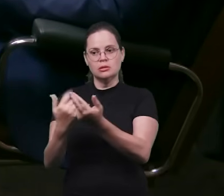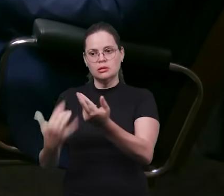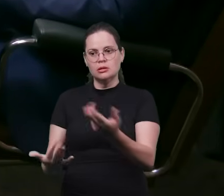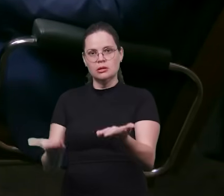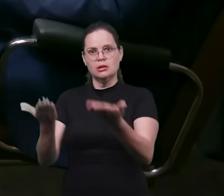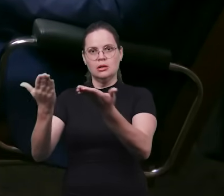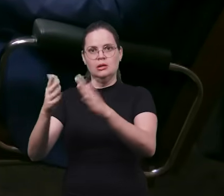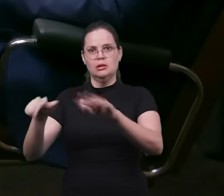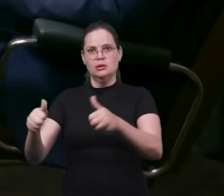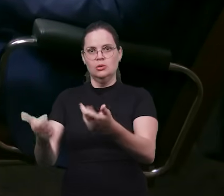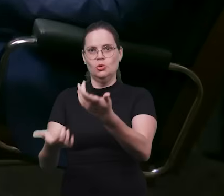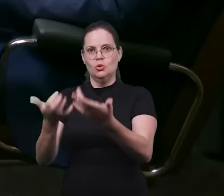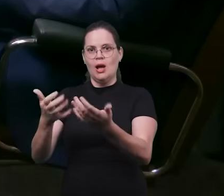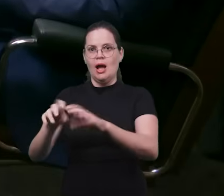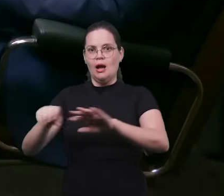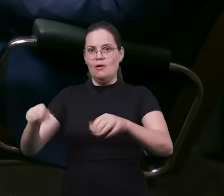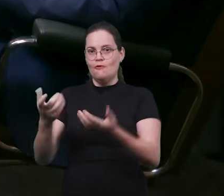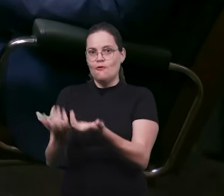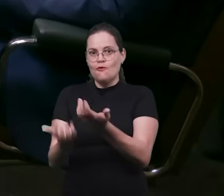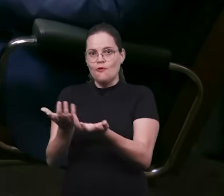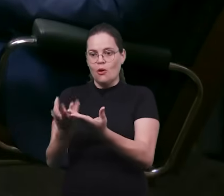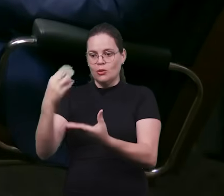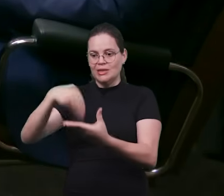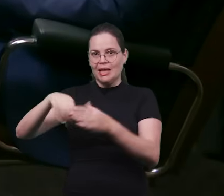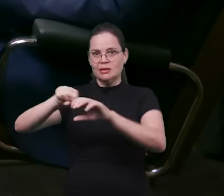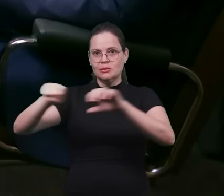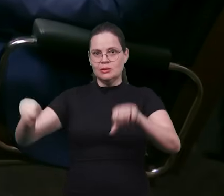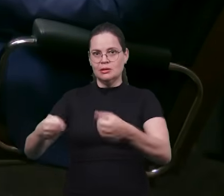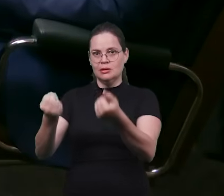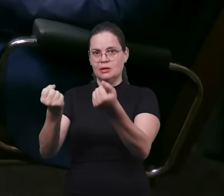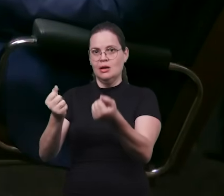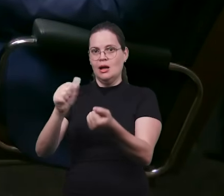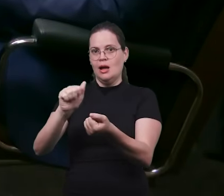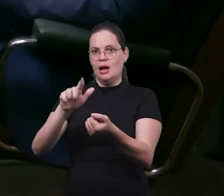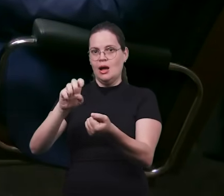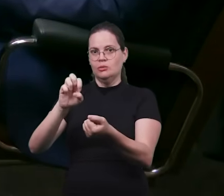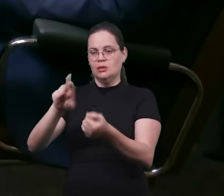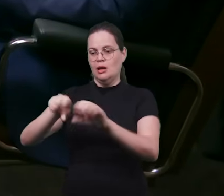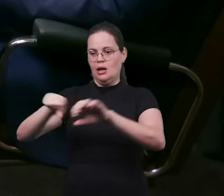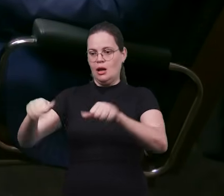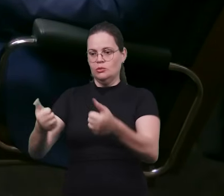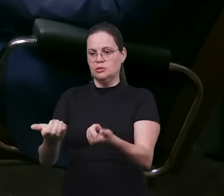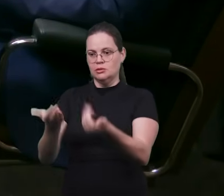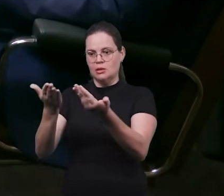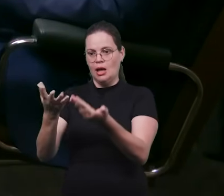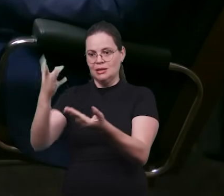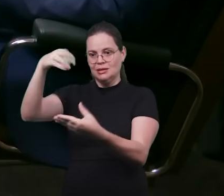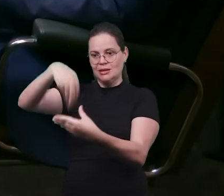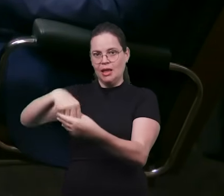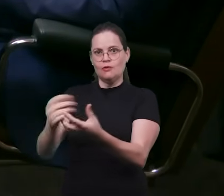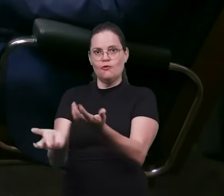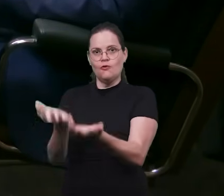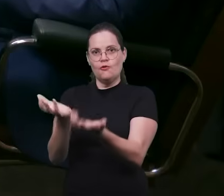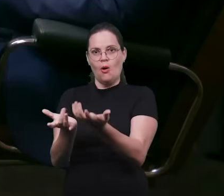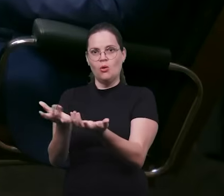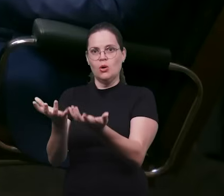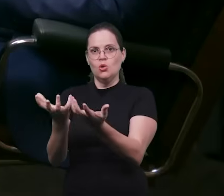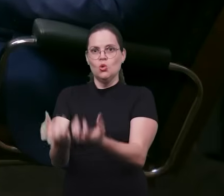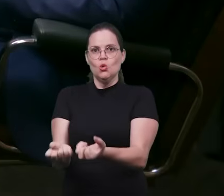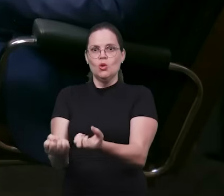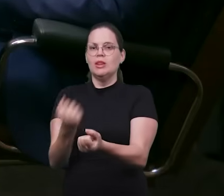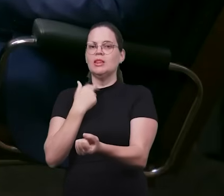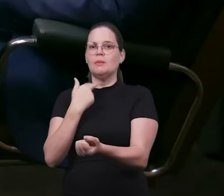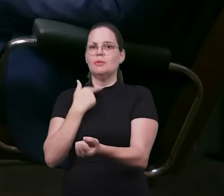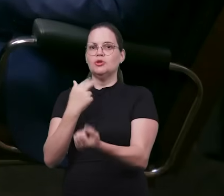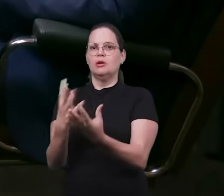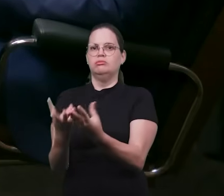no altar e não se apagava. E o Senhor está falando aqui com eles isso, relembrando a eles isso, né? O Senhor já tinha